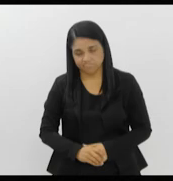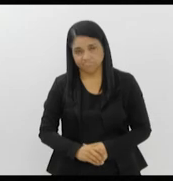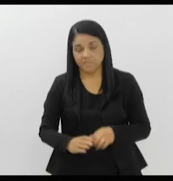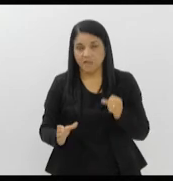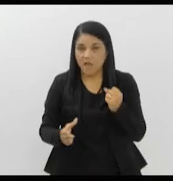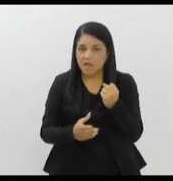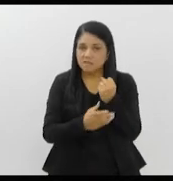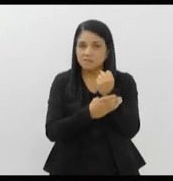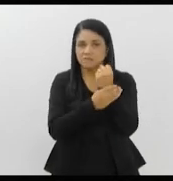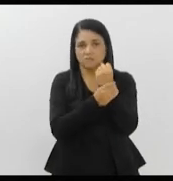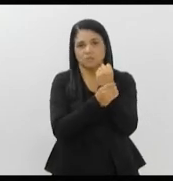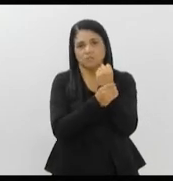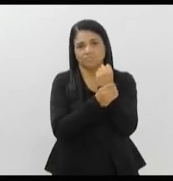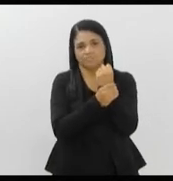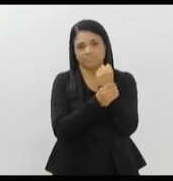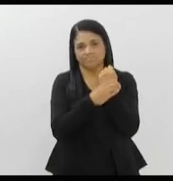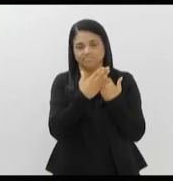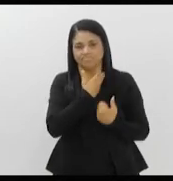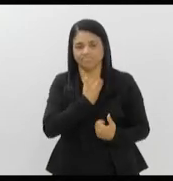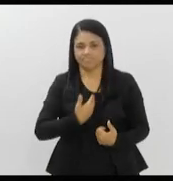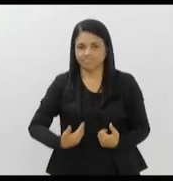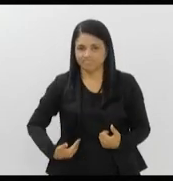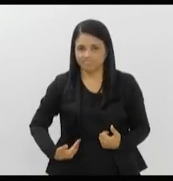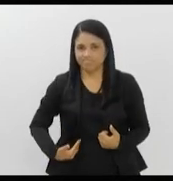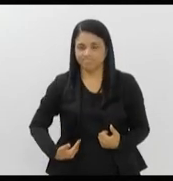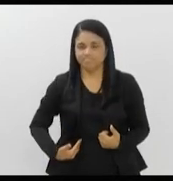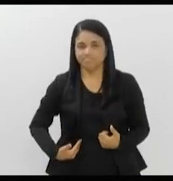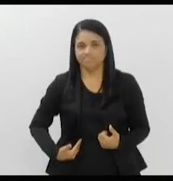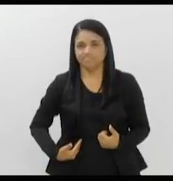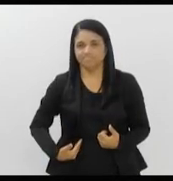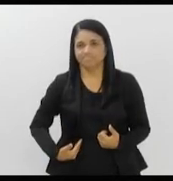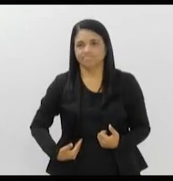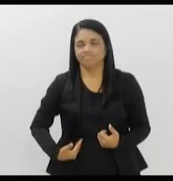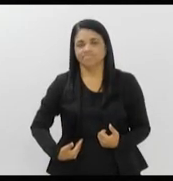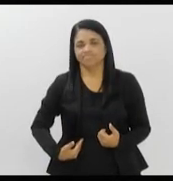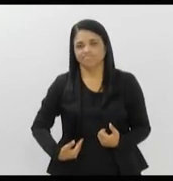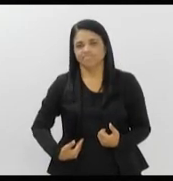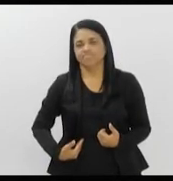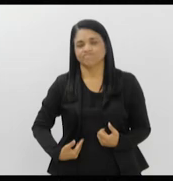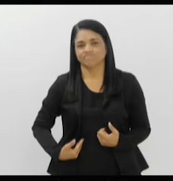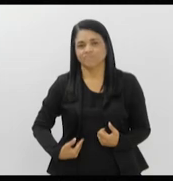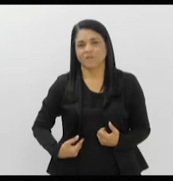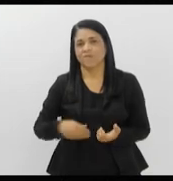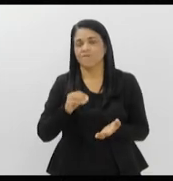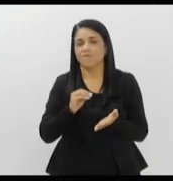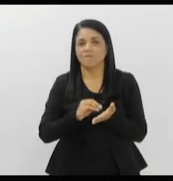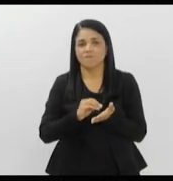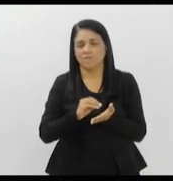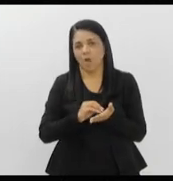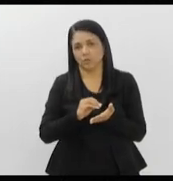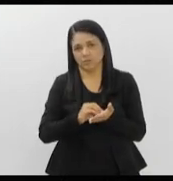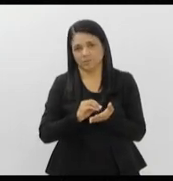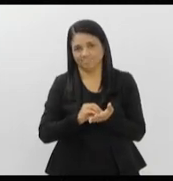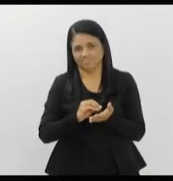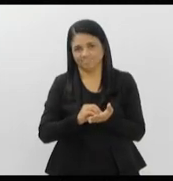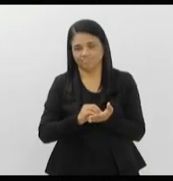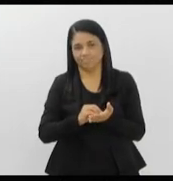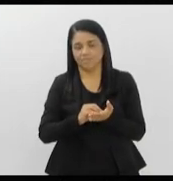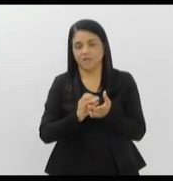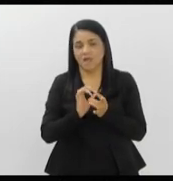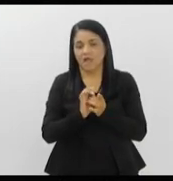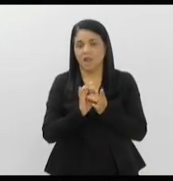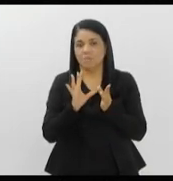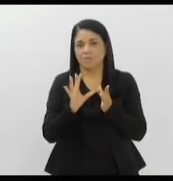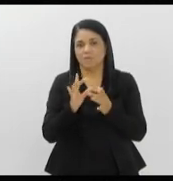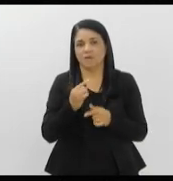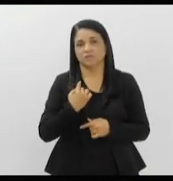Segurança pública que deixa muito a desejar na liberdade de ir